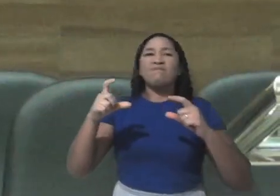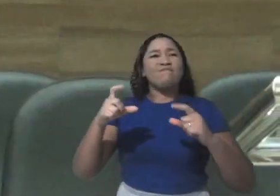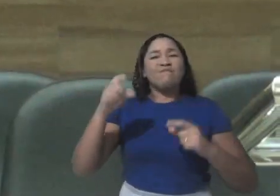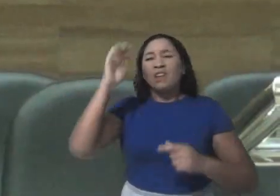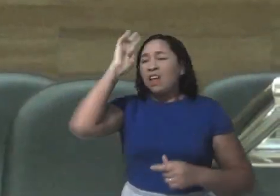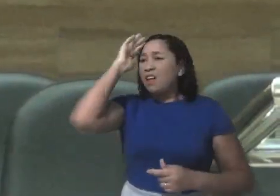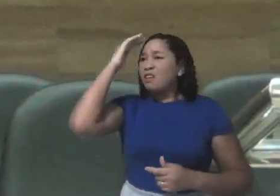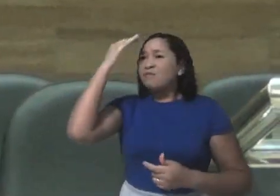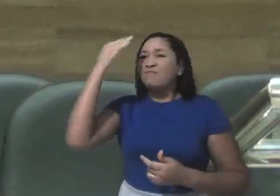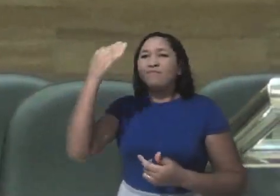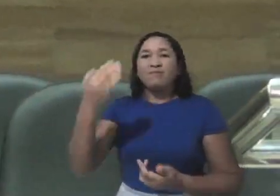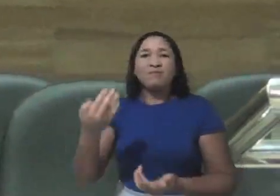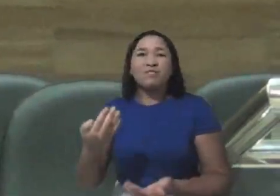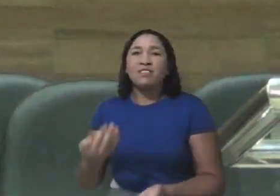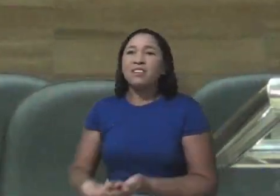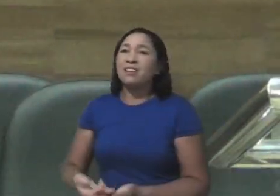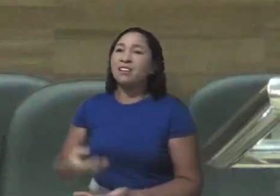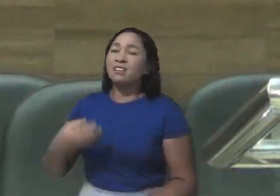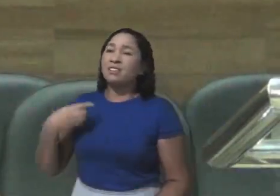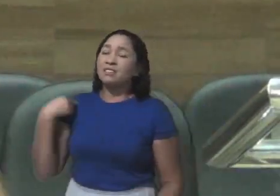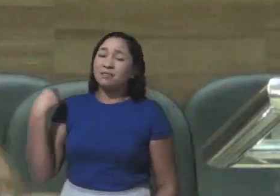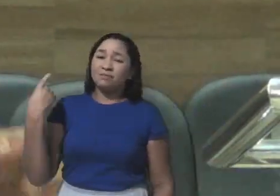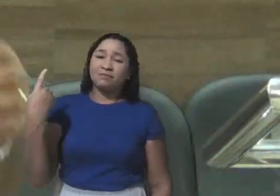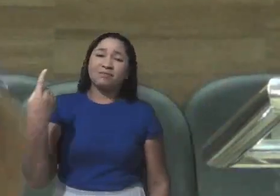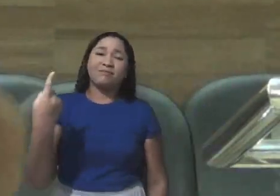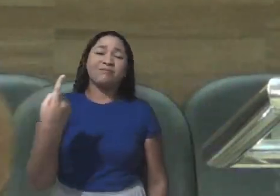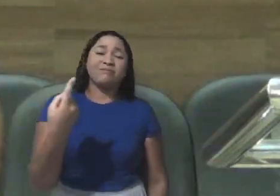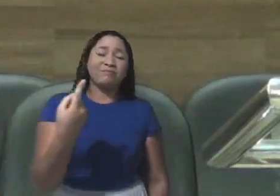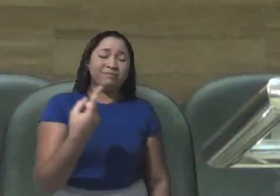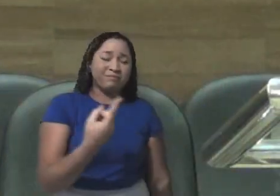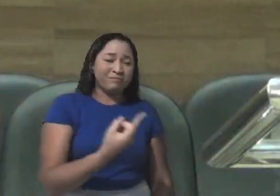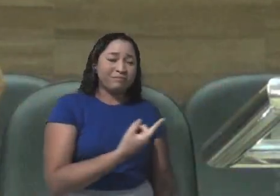gente acreditar,